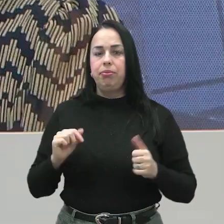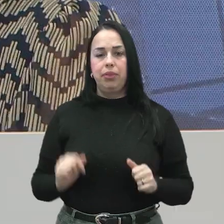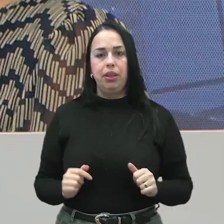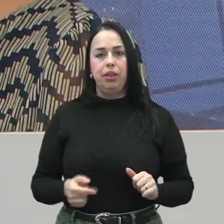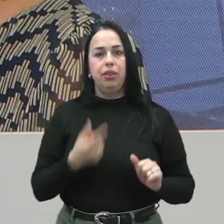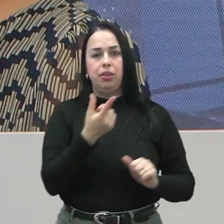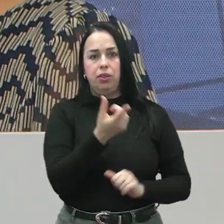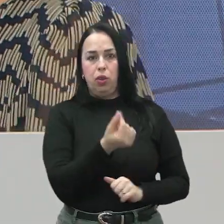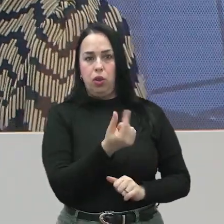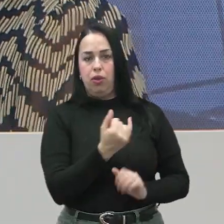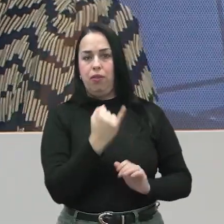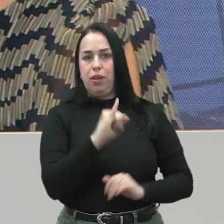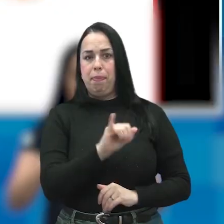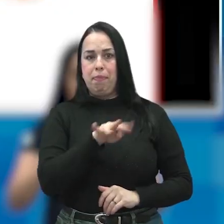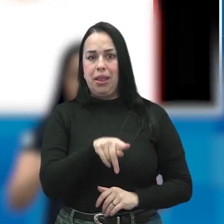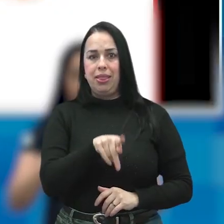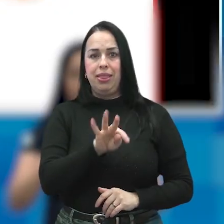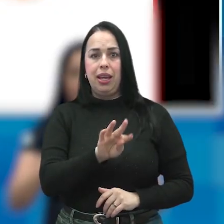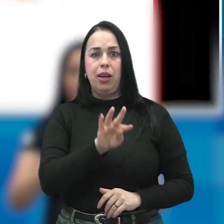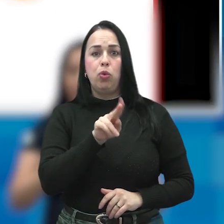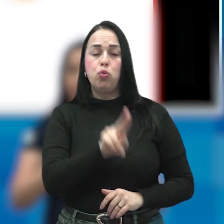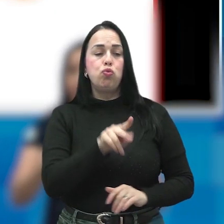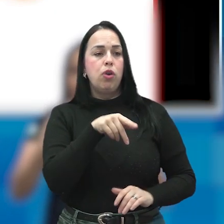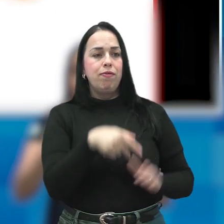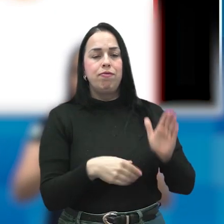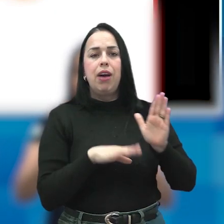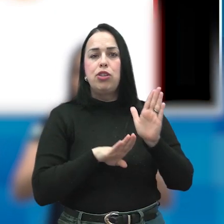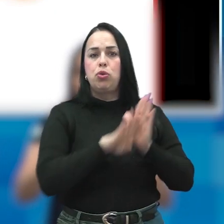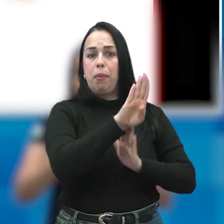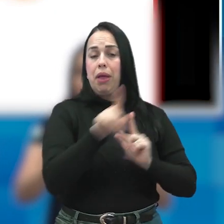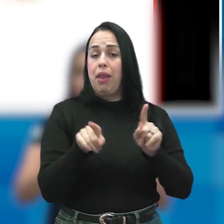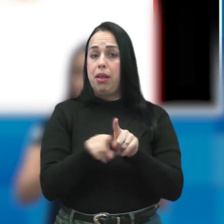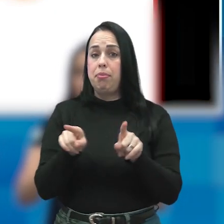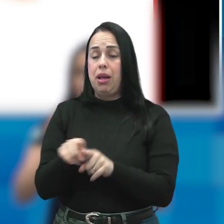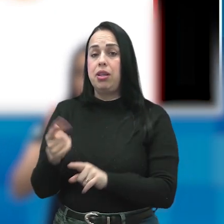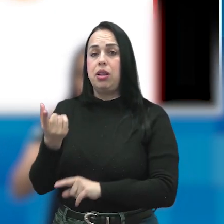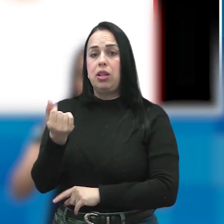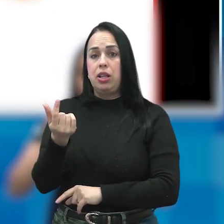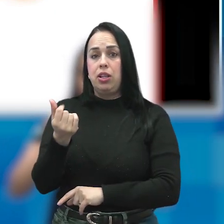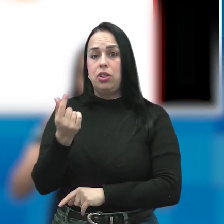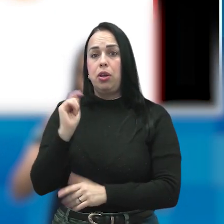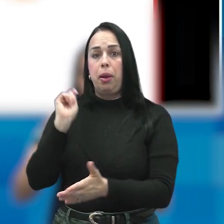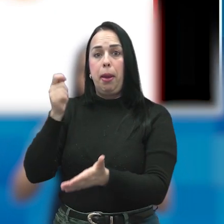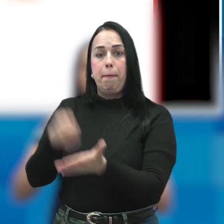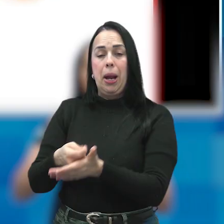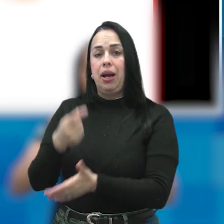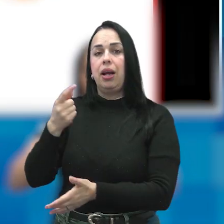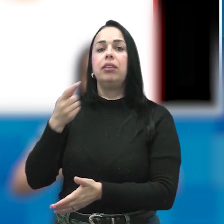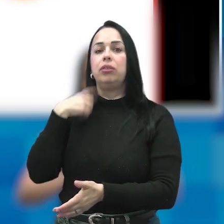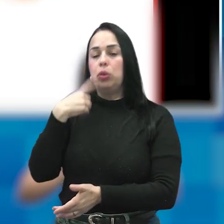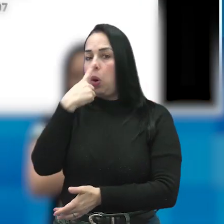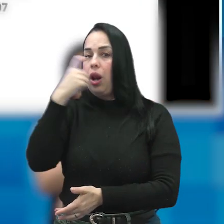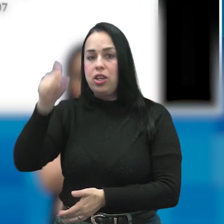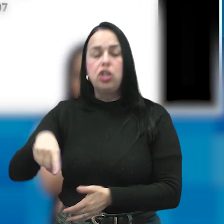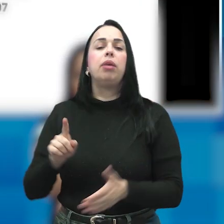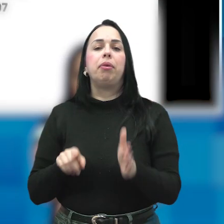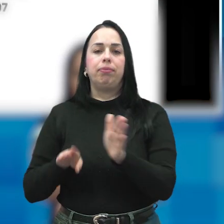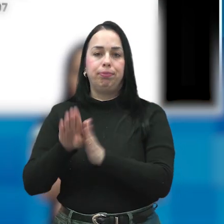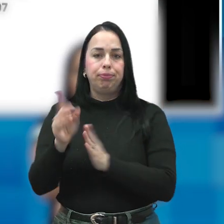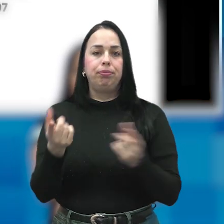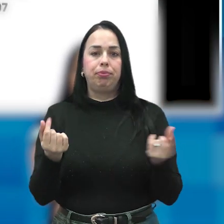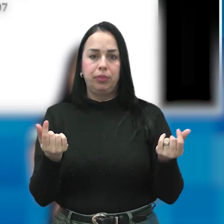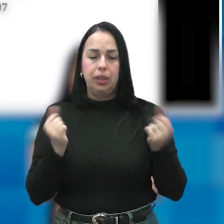o reajuste no valor do IPTU e da taxa de lixo proposto por projetos de lei complementares enviados pela Prefeitura.